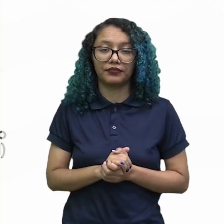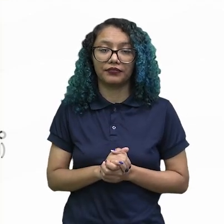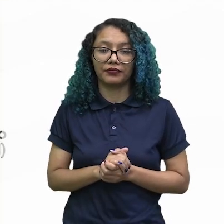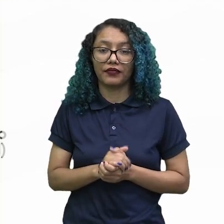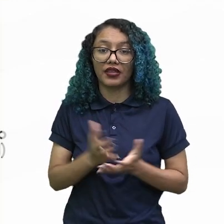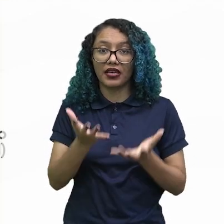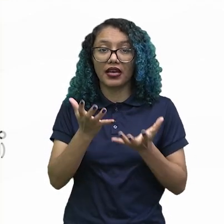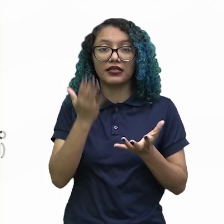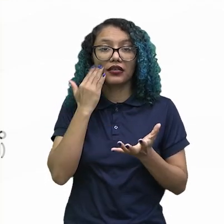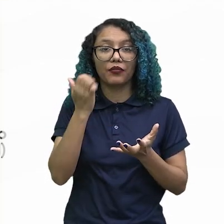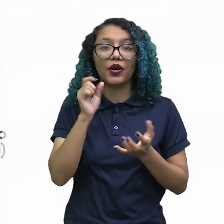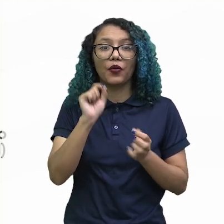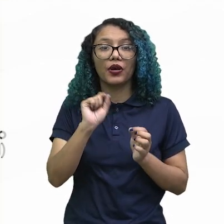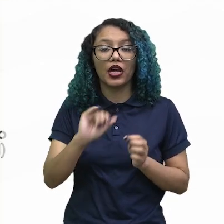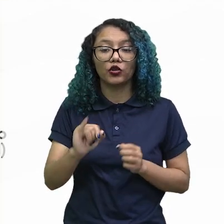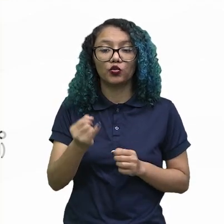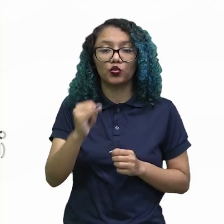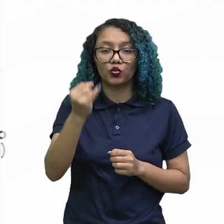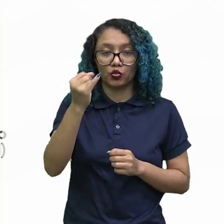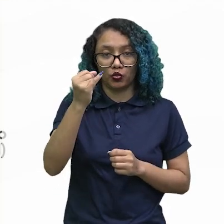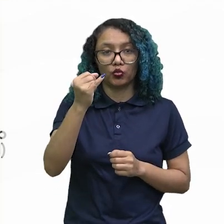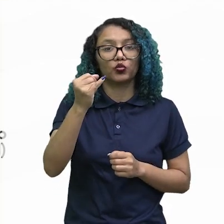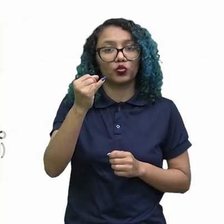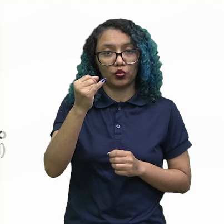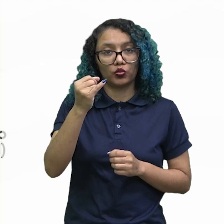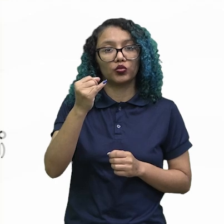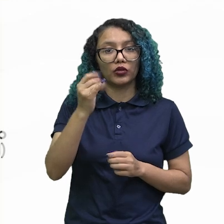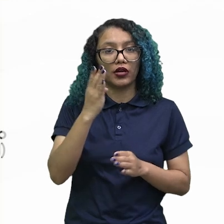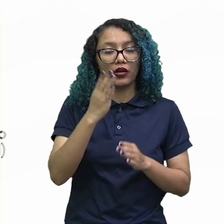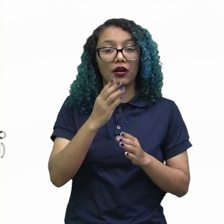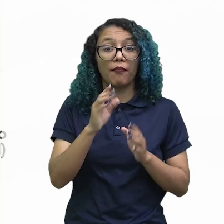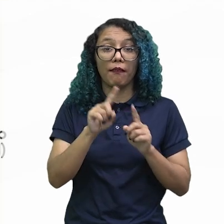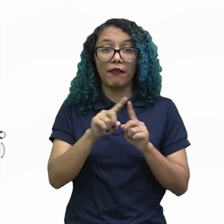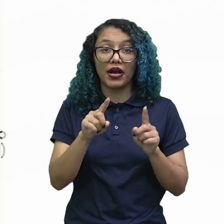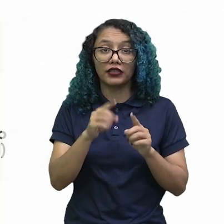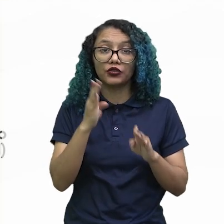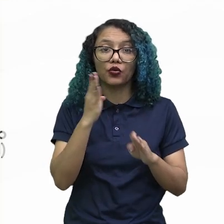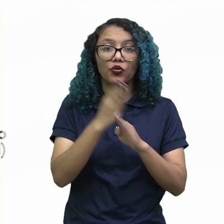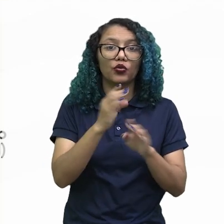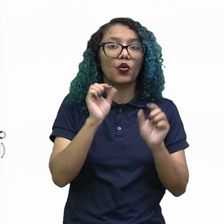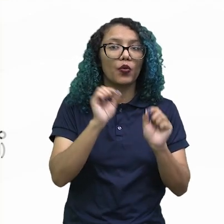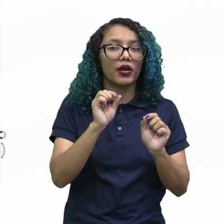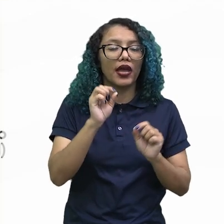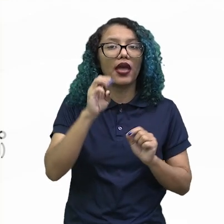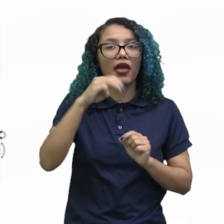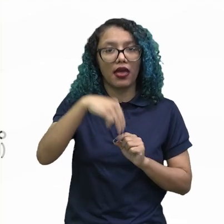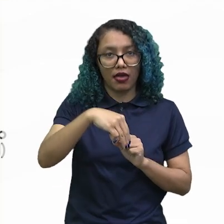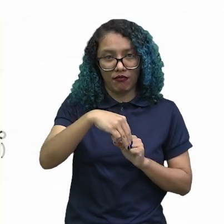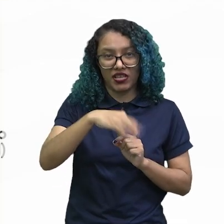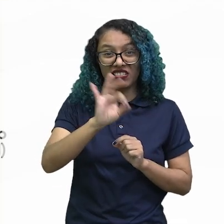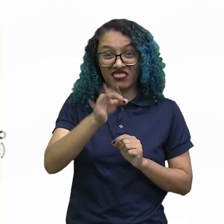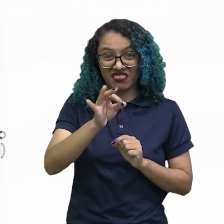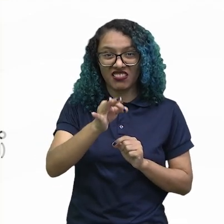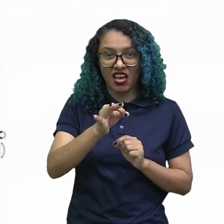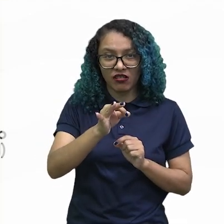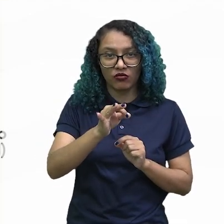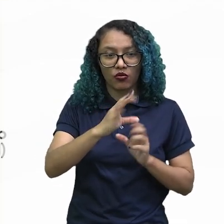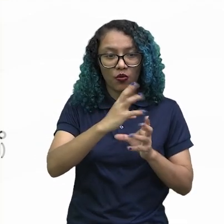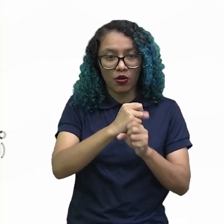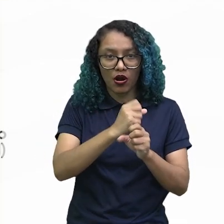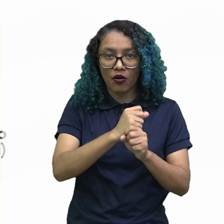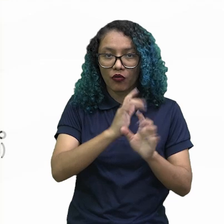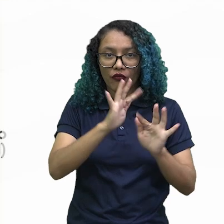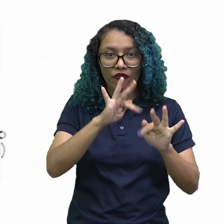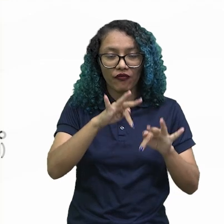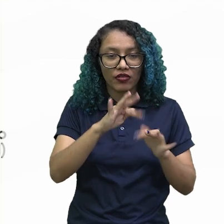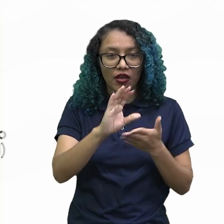o valor dos juros. O valor que nós encontramos aí foi o montante. Então, como a questão